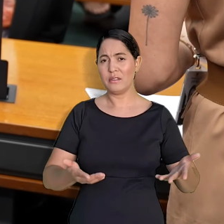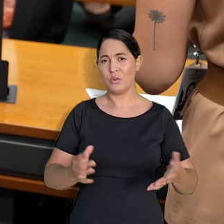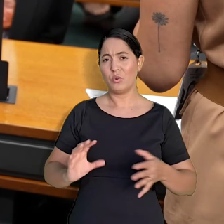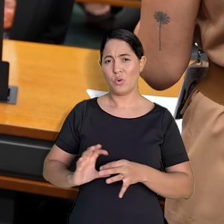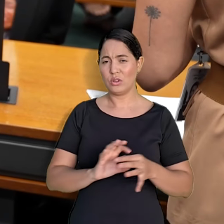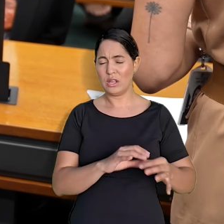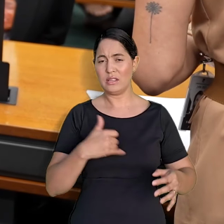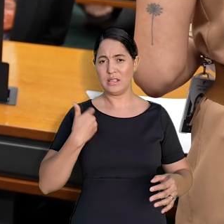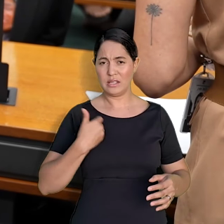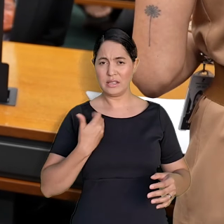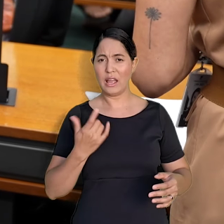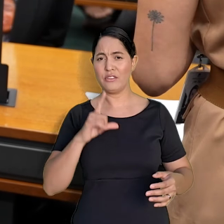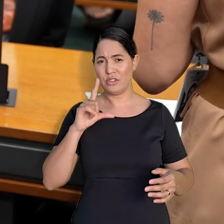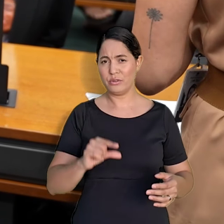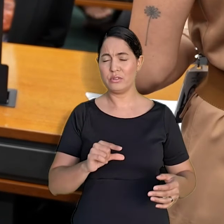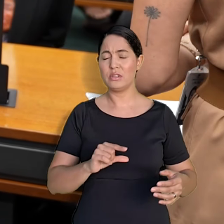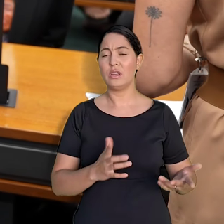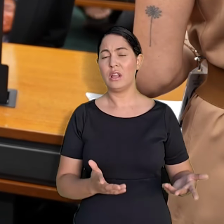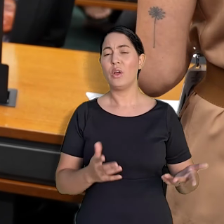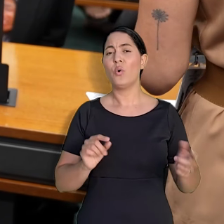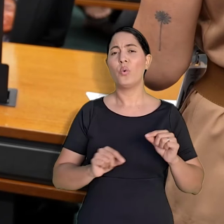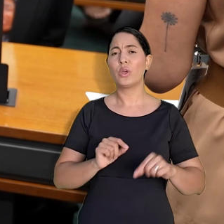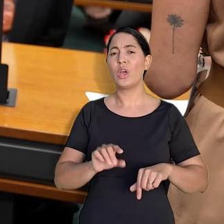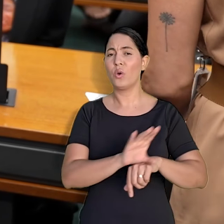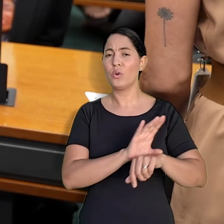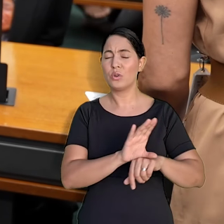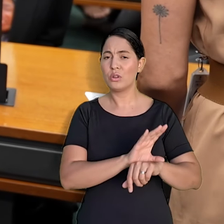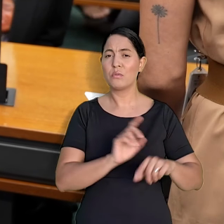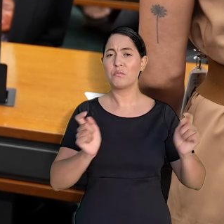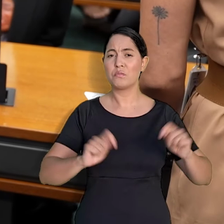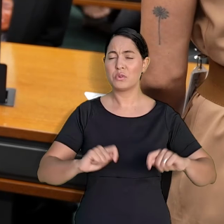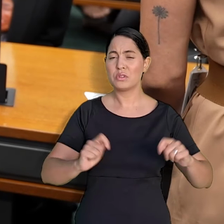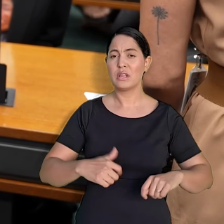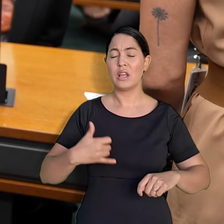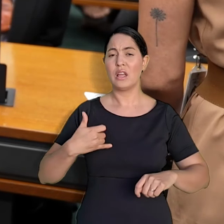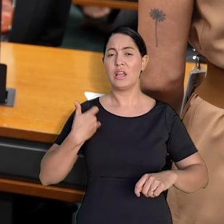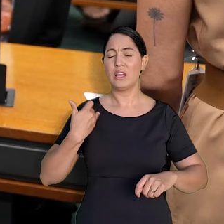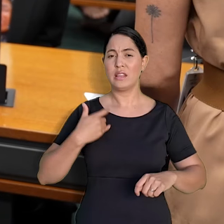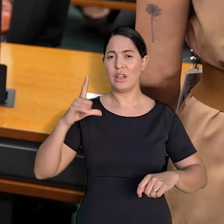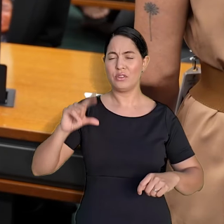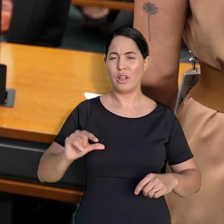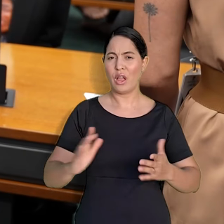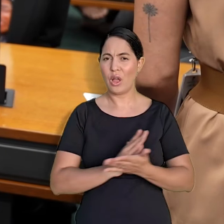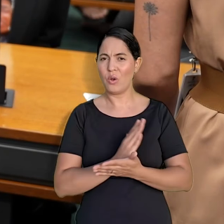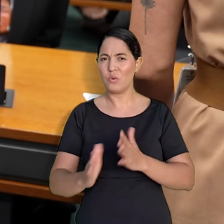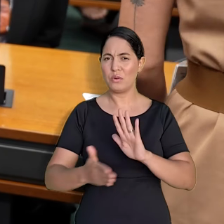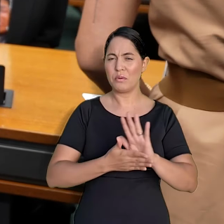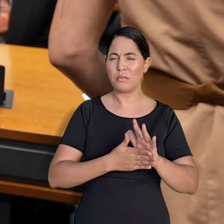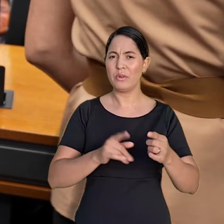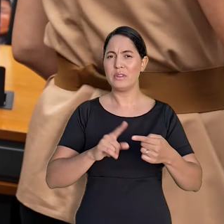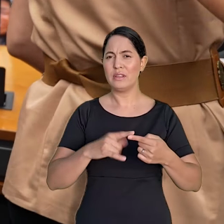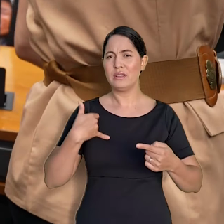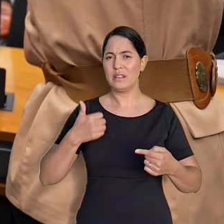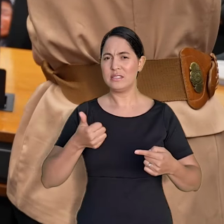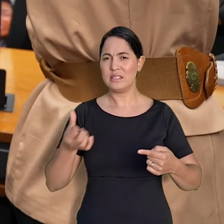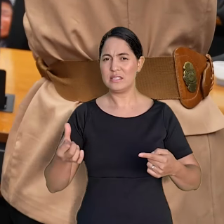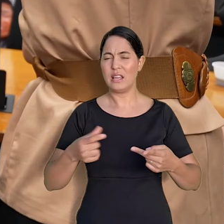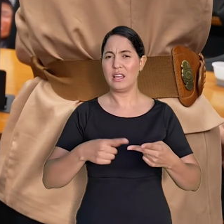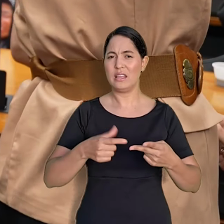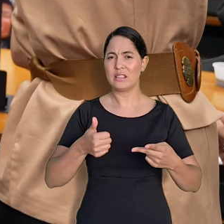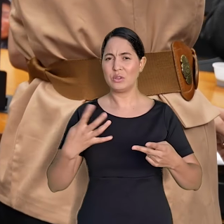de alteração da nossa Constituição para que a maioridade penal seja reduzida. Há propostas para 16, para 14, para